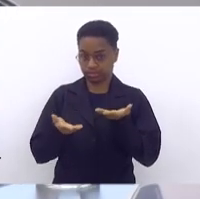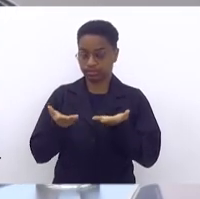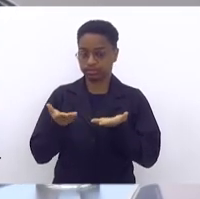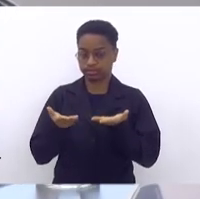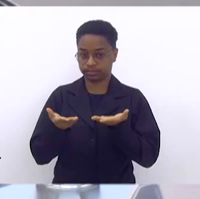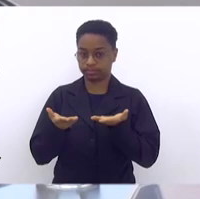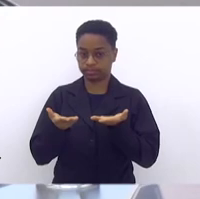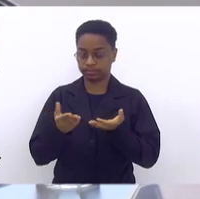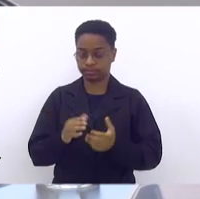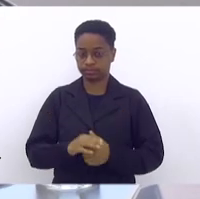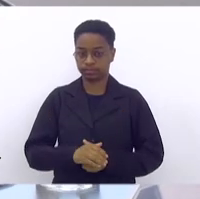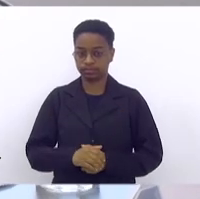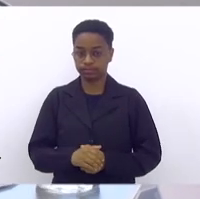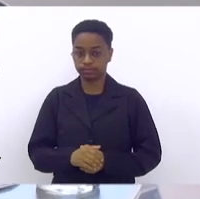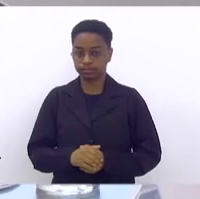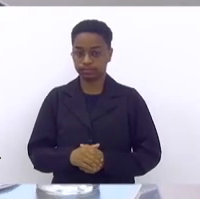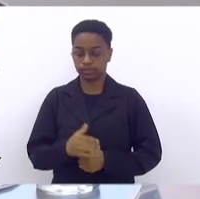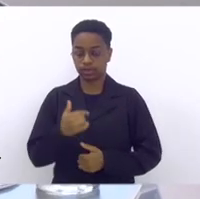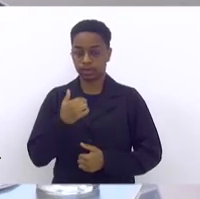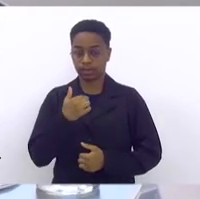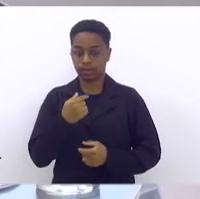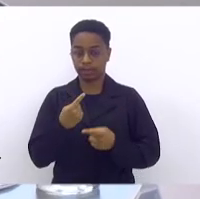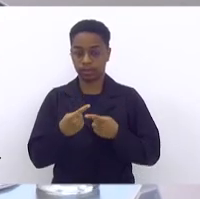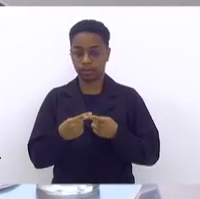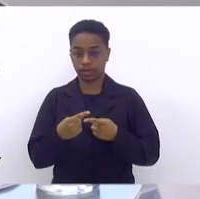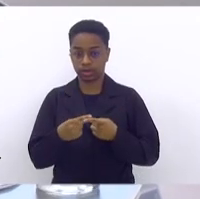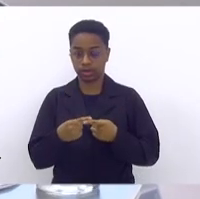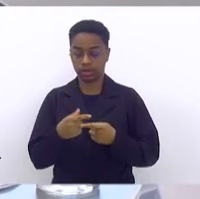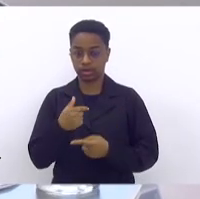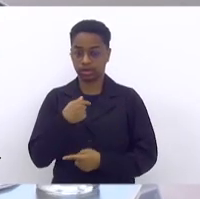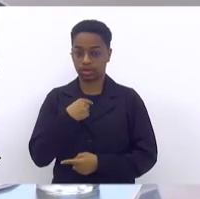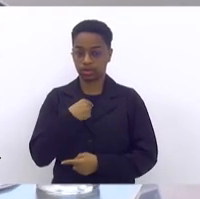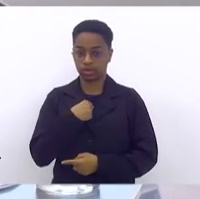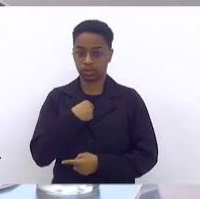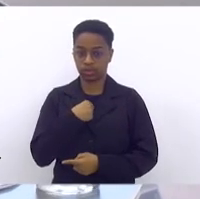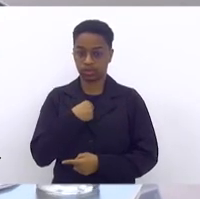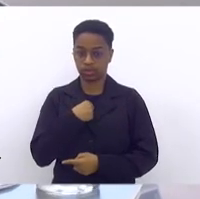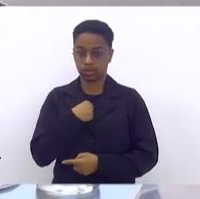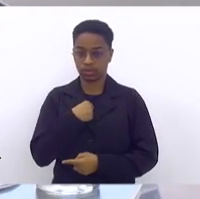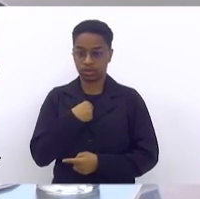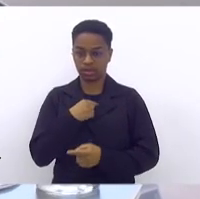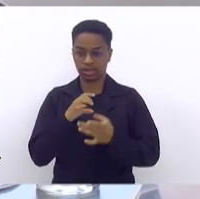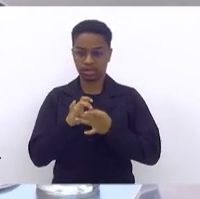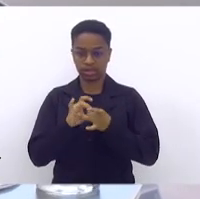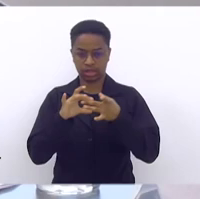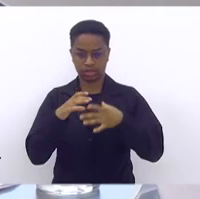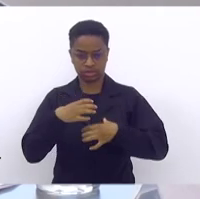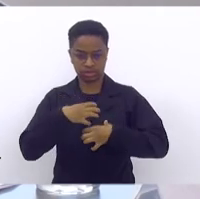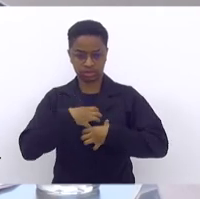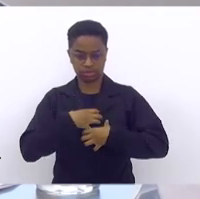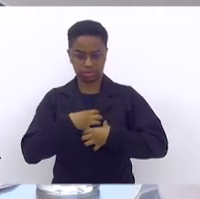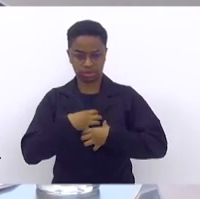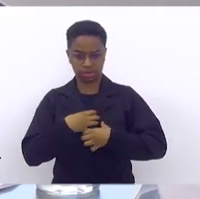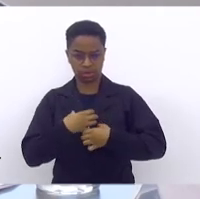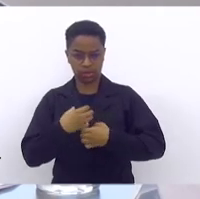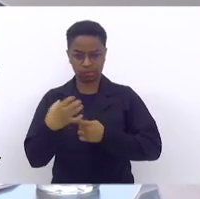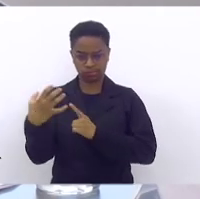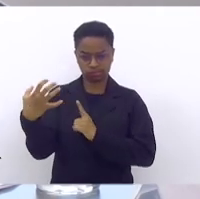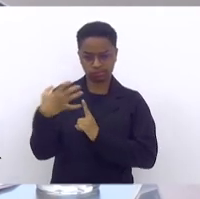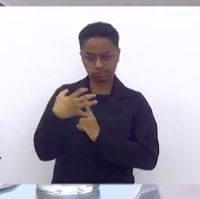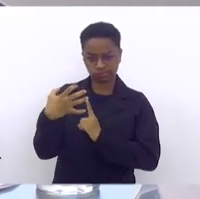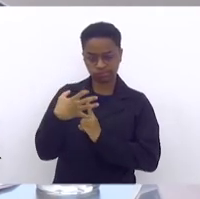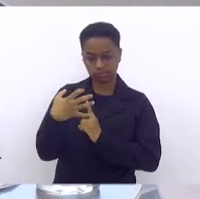Eu não deixo ser tomado por sentimentos, nem achar